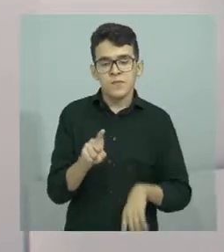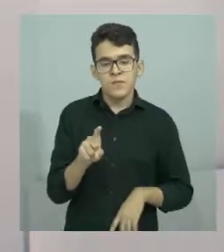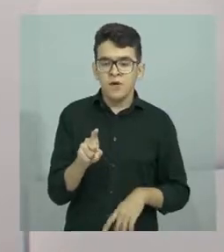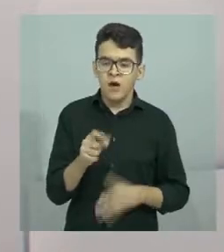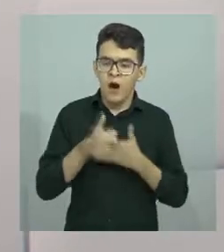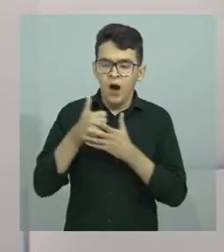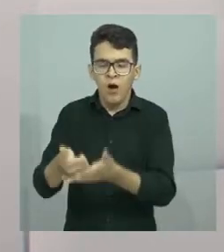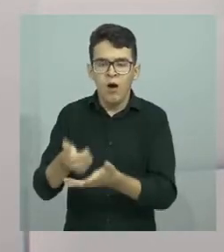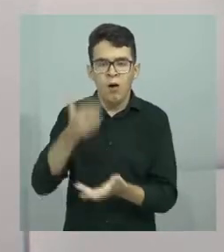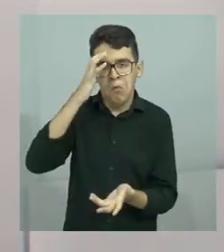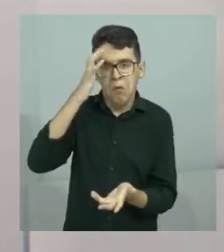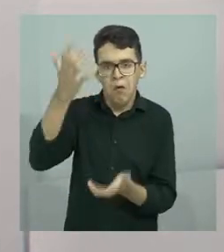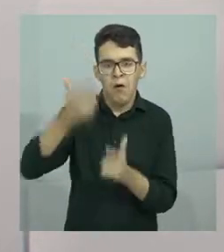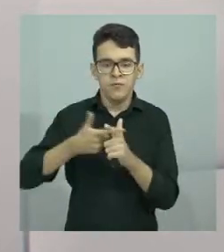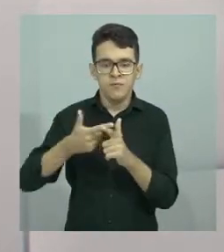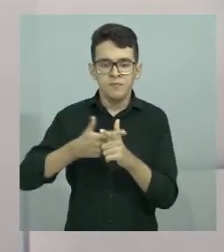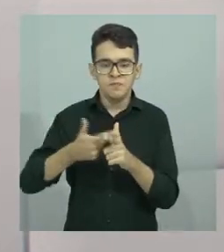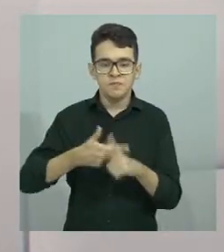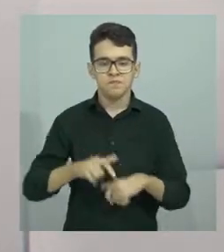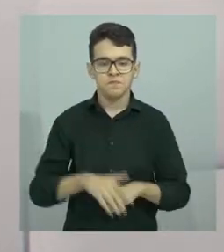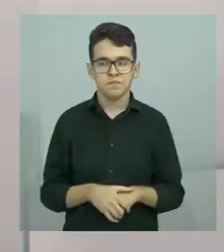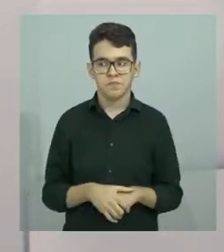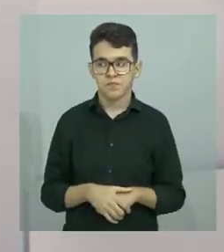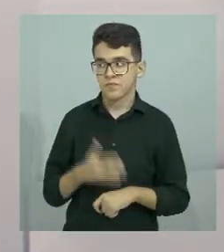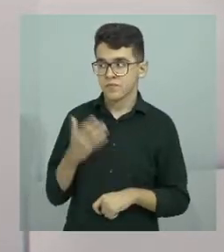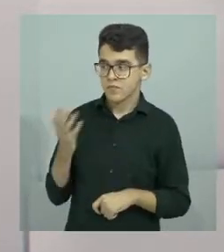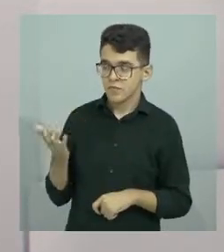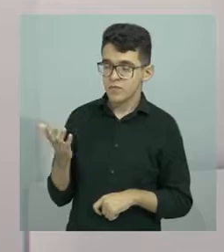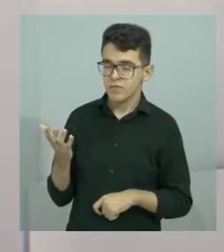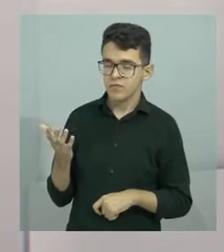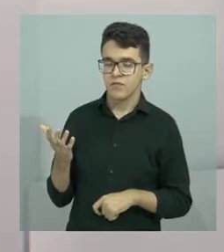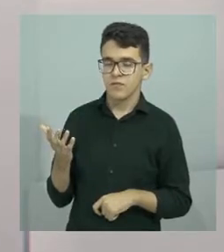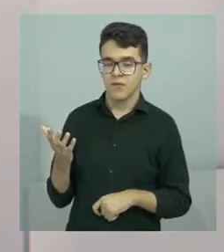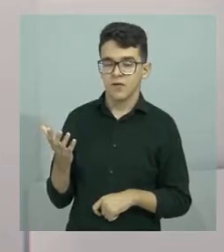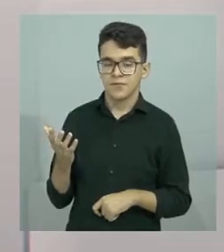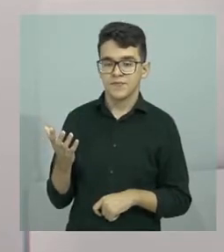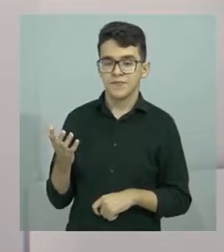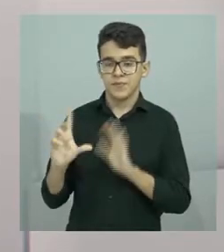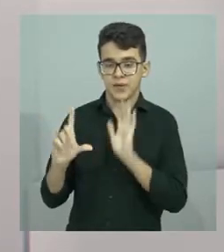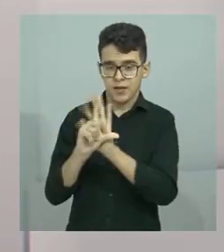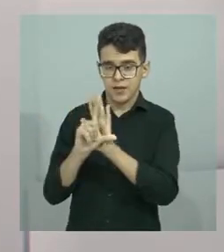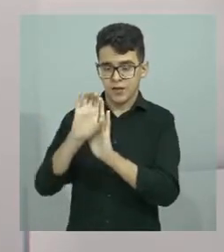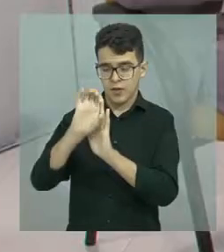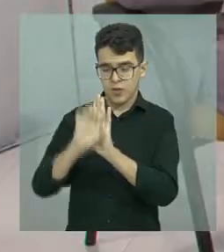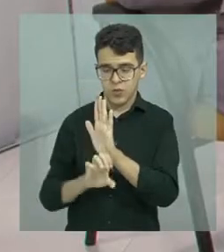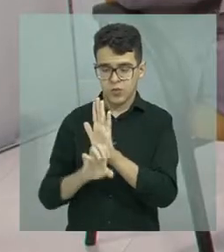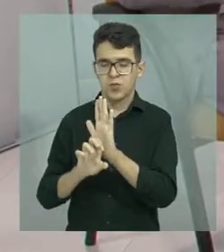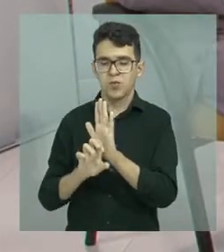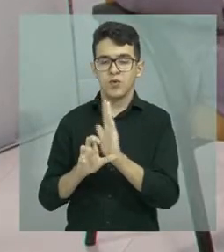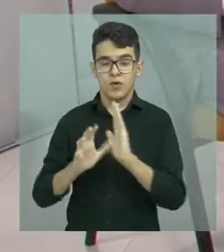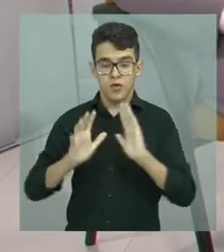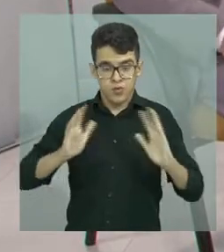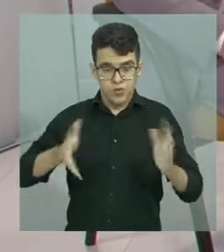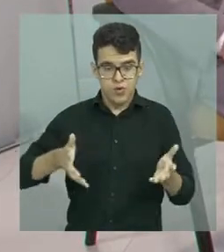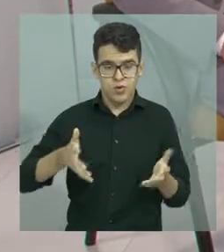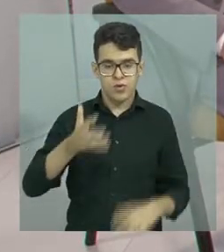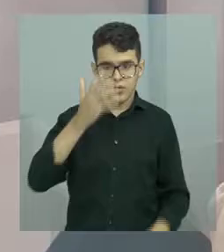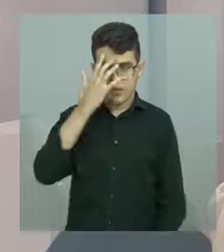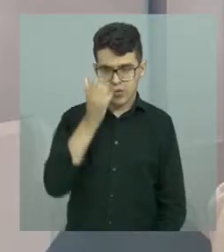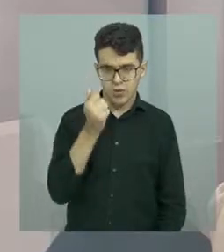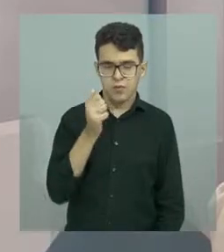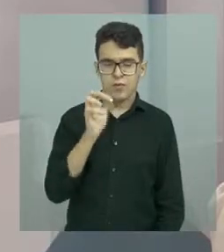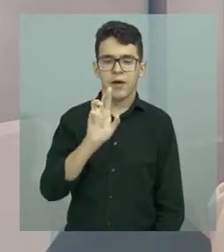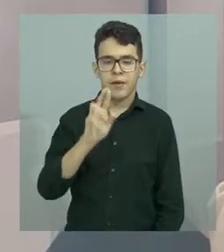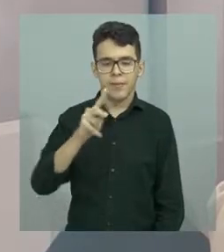no caso, essa lei do Estatuto da Metrópole praticamente já configura, em grande parte, como será o Fórum